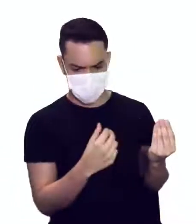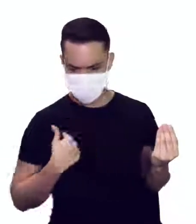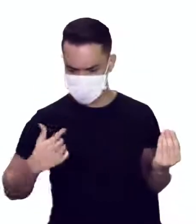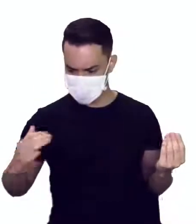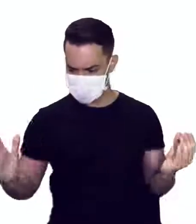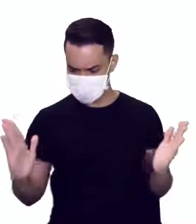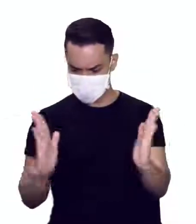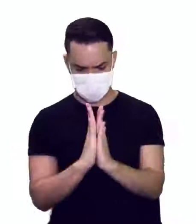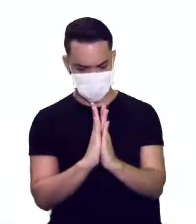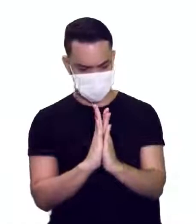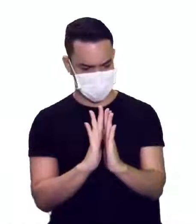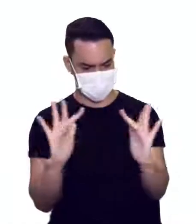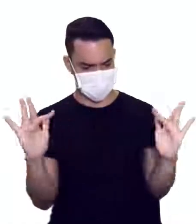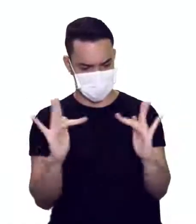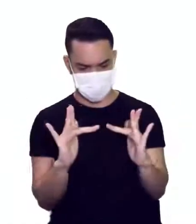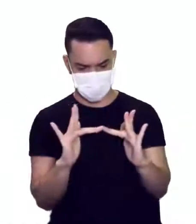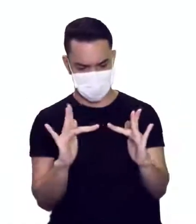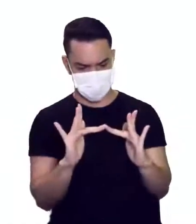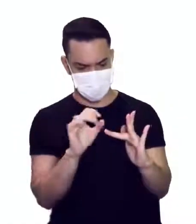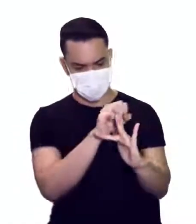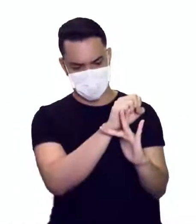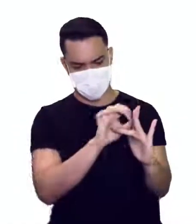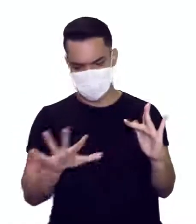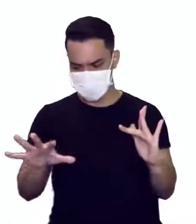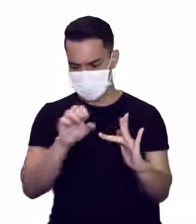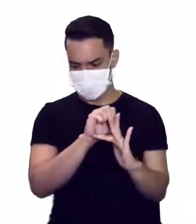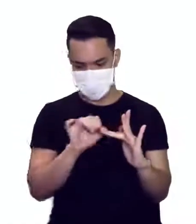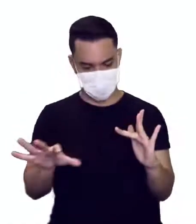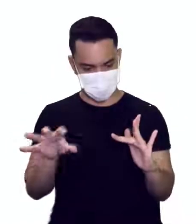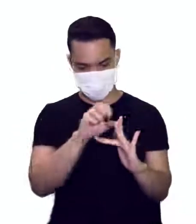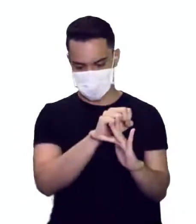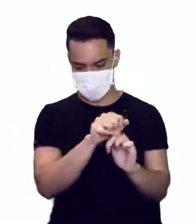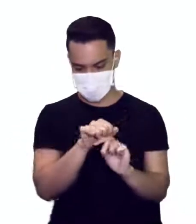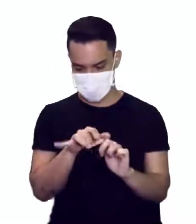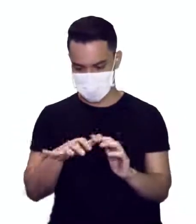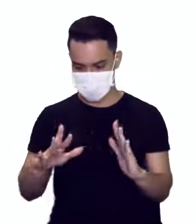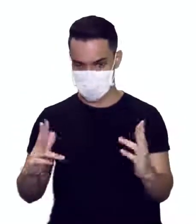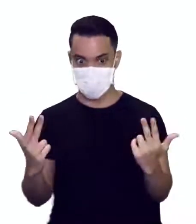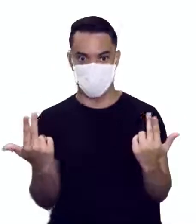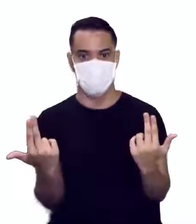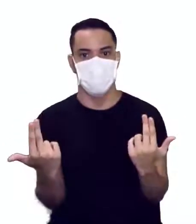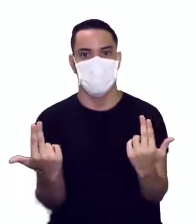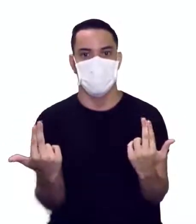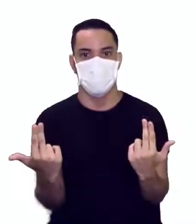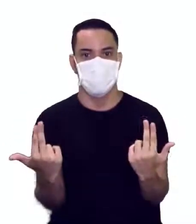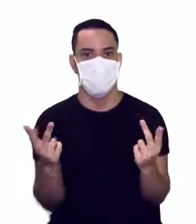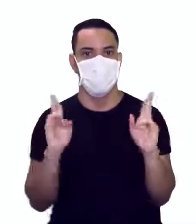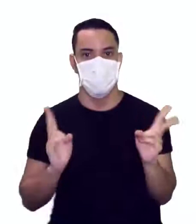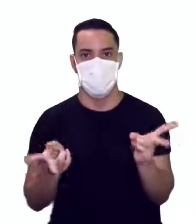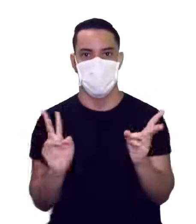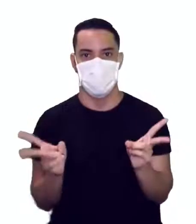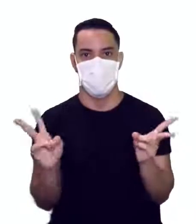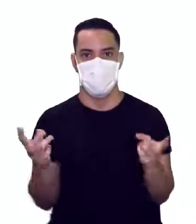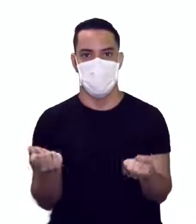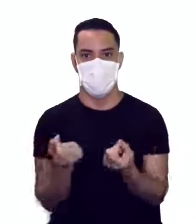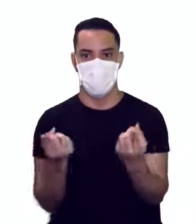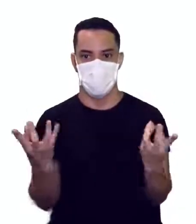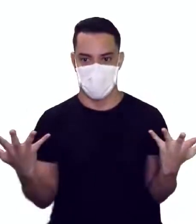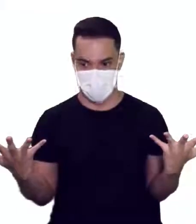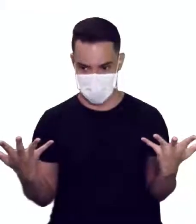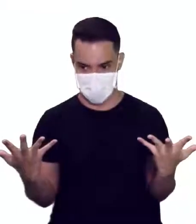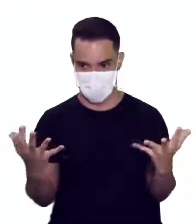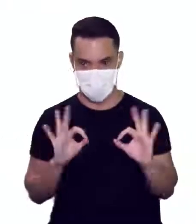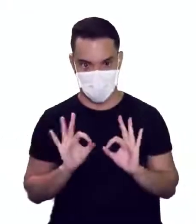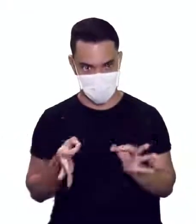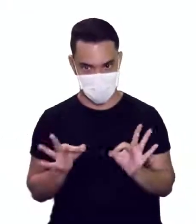vai ser distribuído. Quando é distribuído, ao final, os dois ficam com a mesma quantidade. Entendido